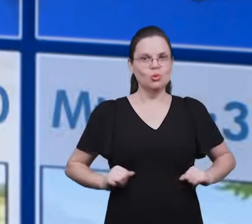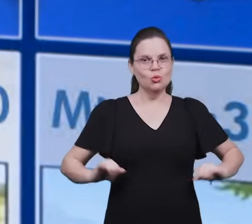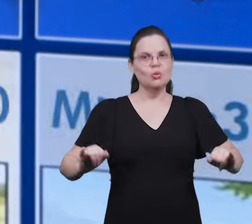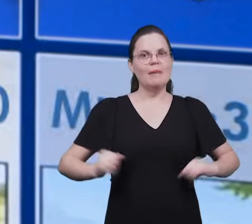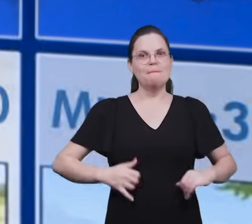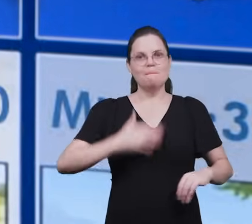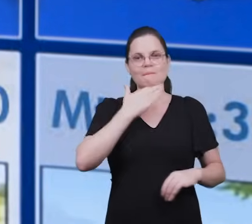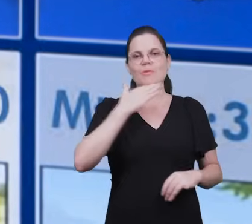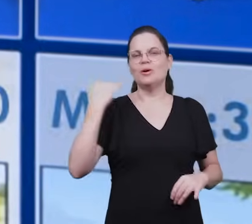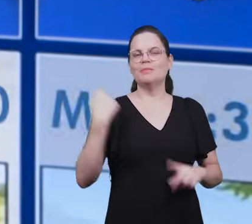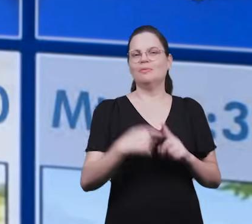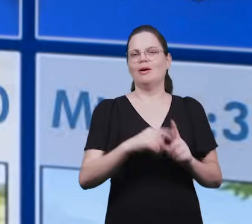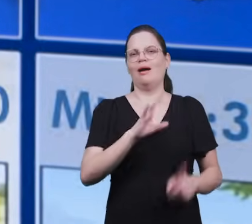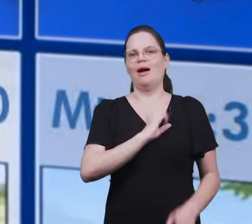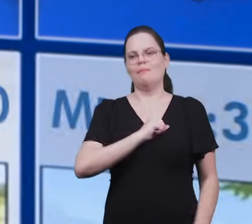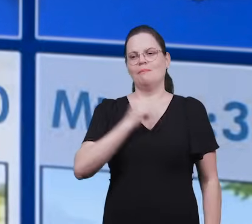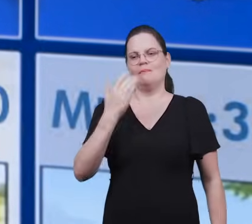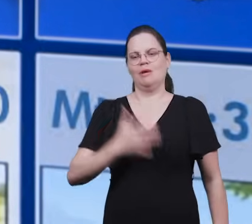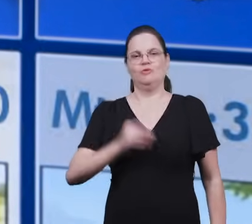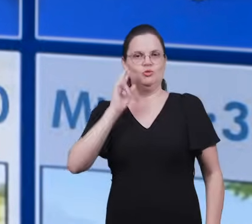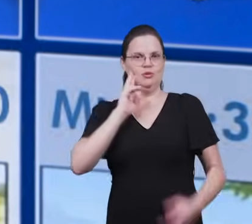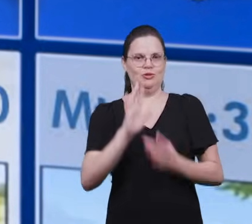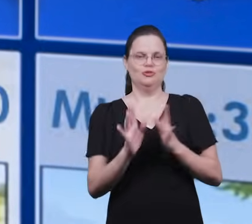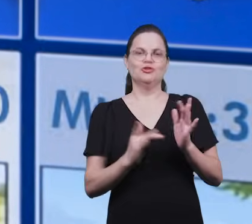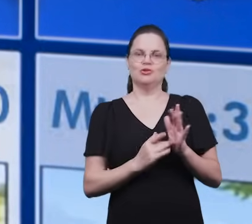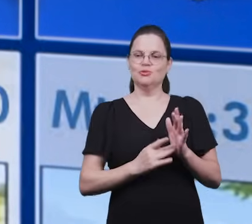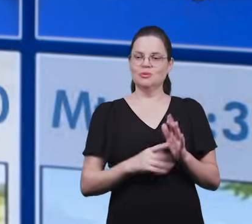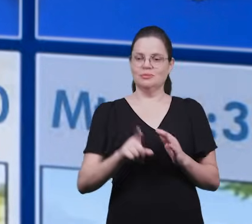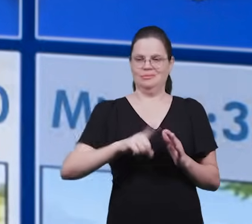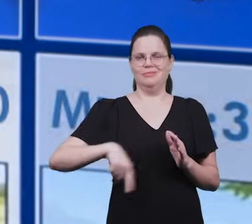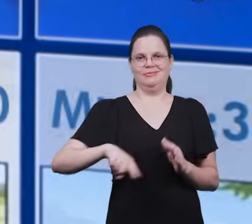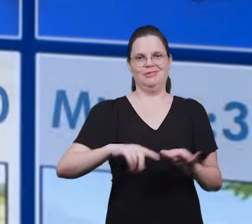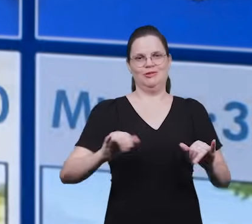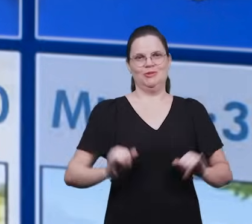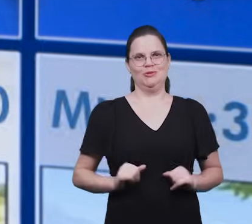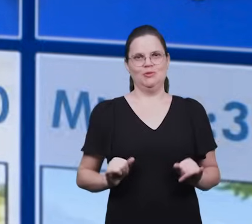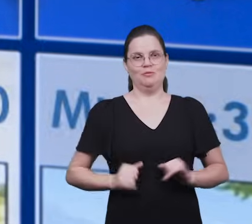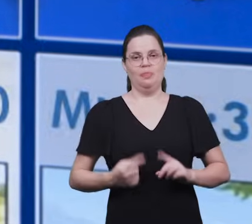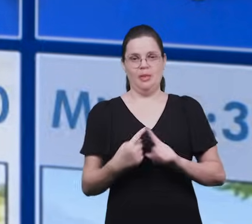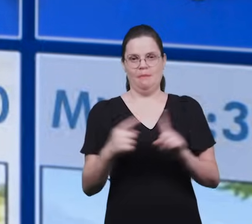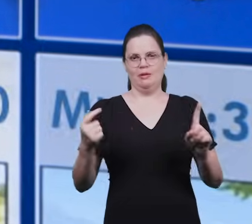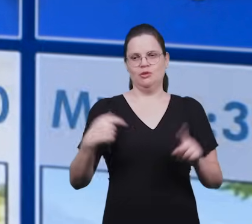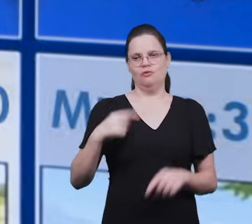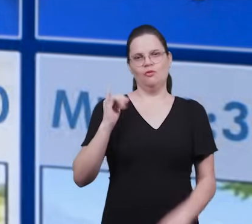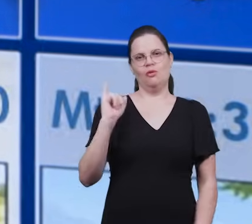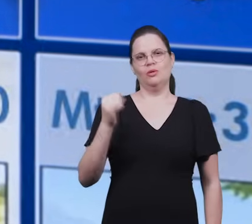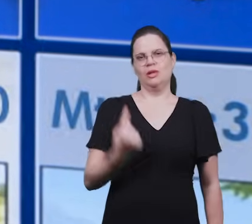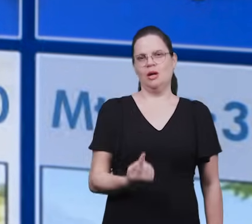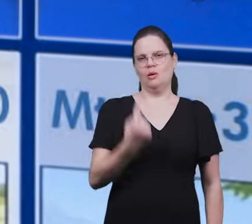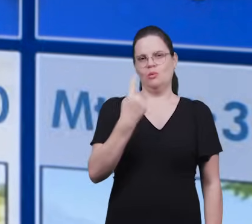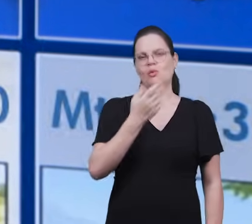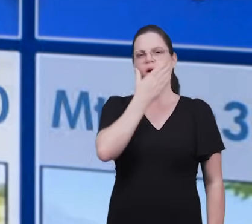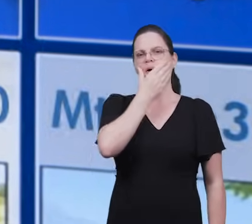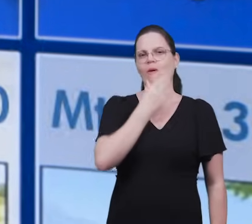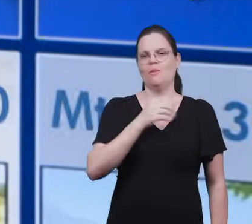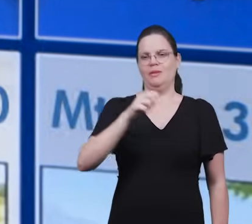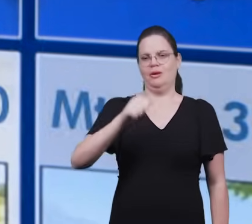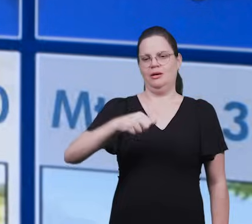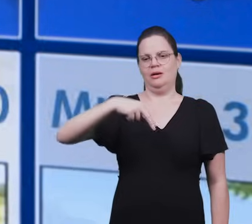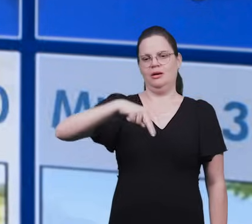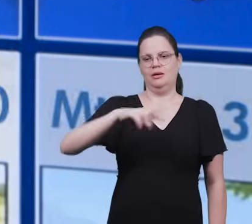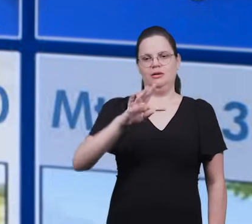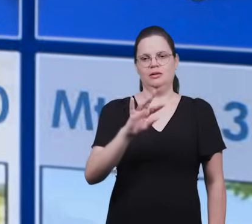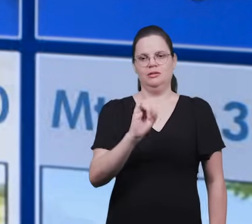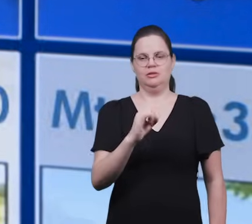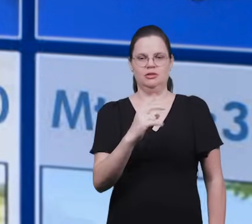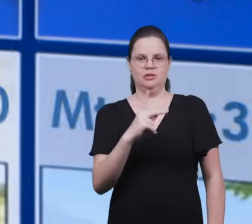foram ali martirizados nesse período. Mas eu vou destacar Antipas, porque